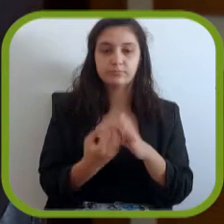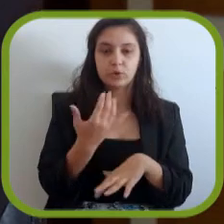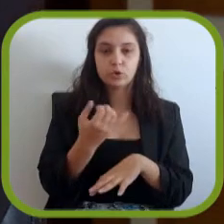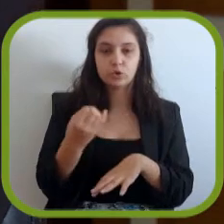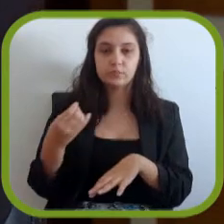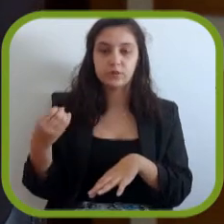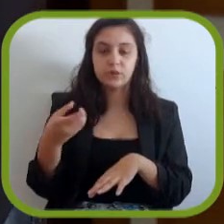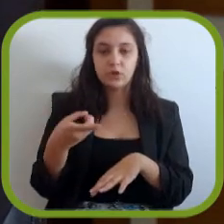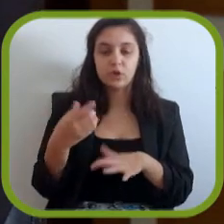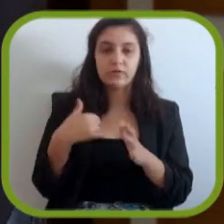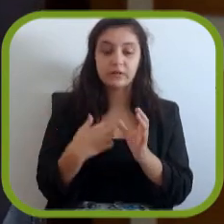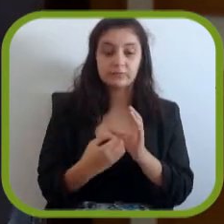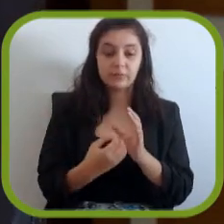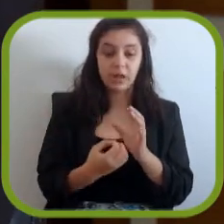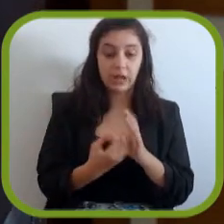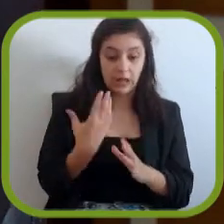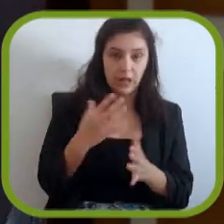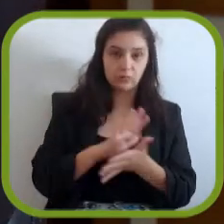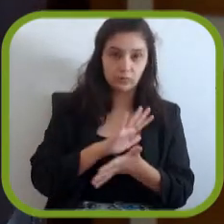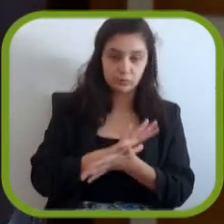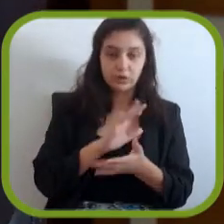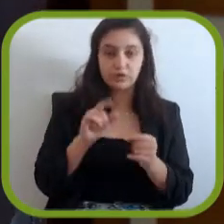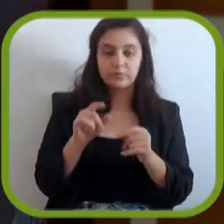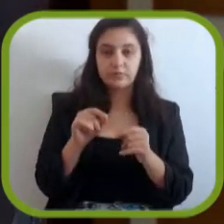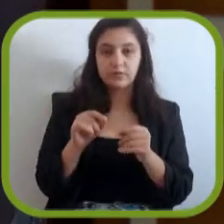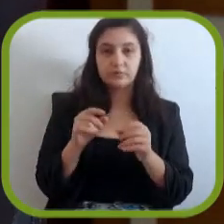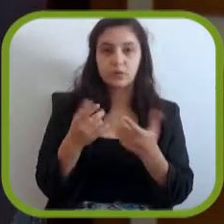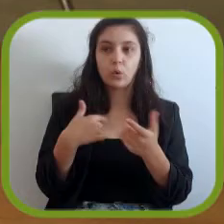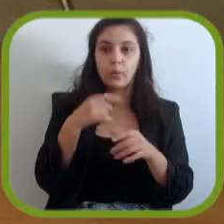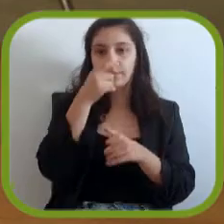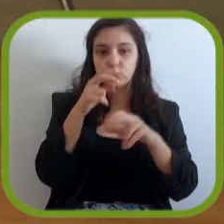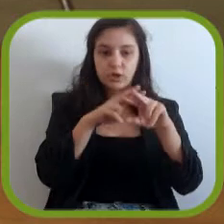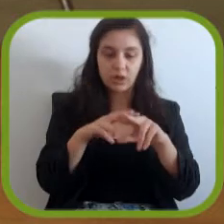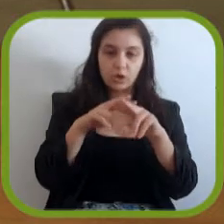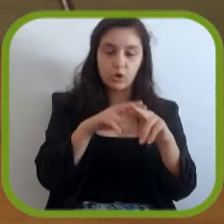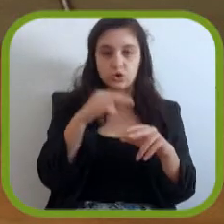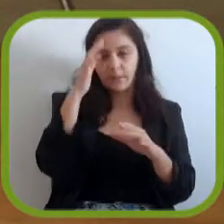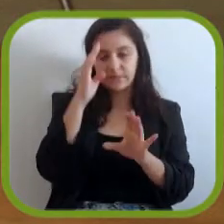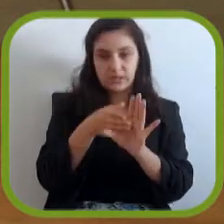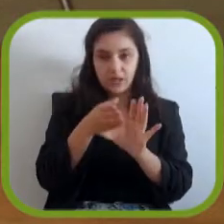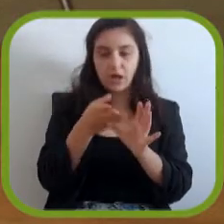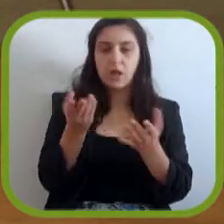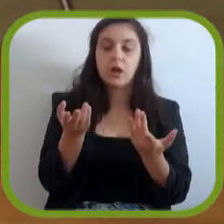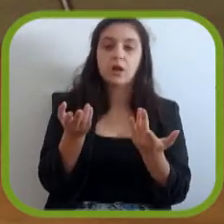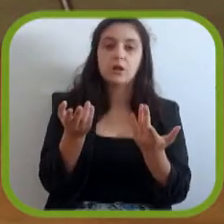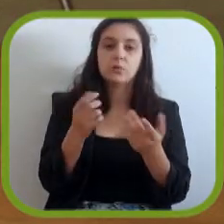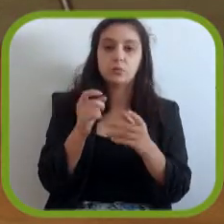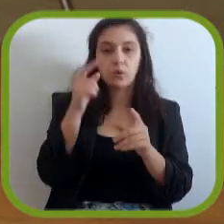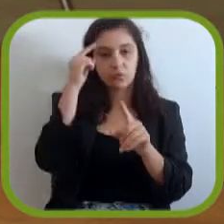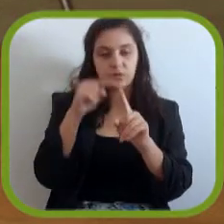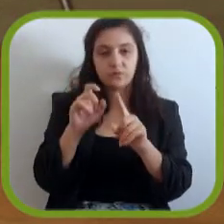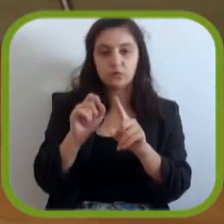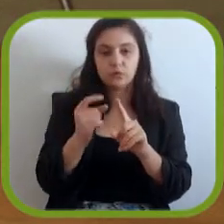primeiro programa português produzido e realizado por pessoas com um diagnóstico psiquiátrico. O principal objetivo tem